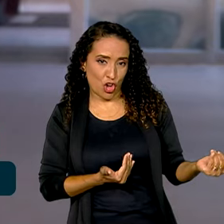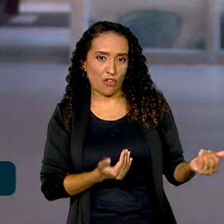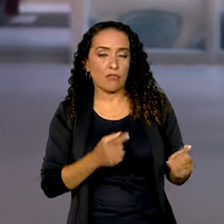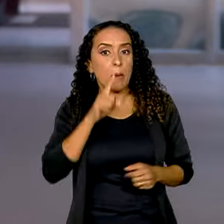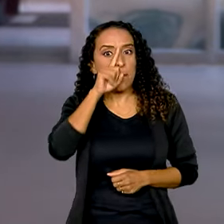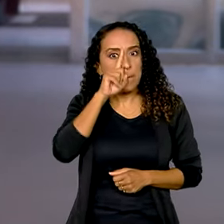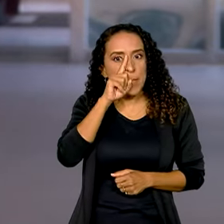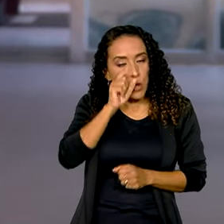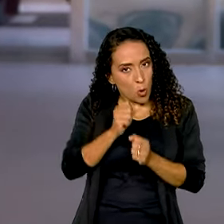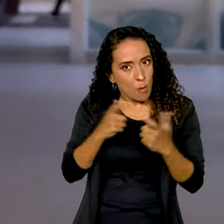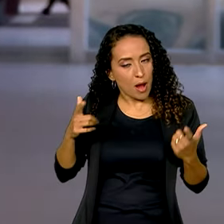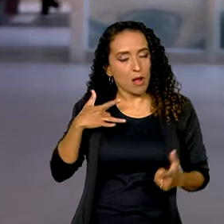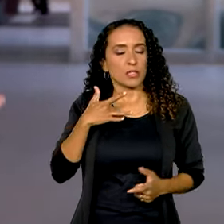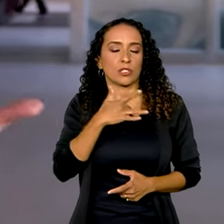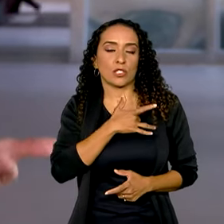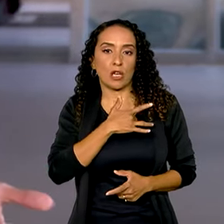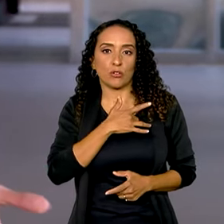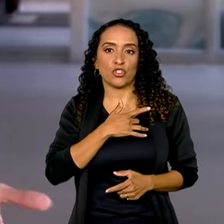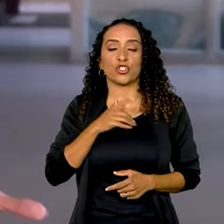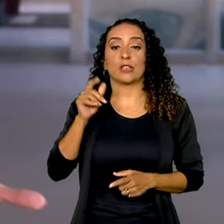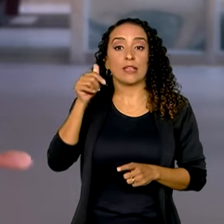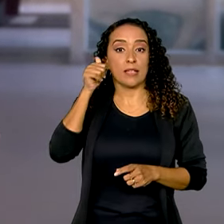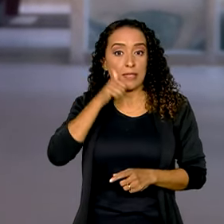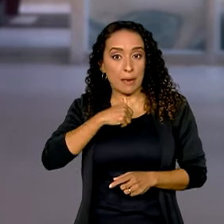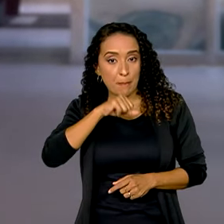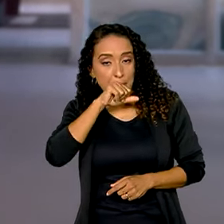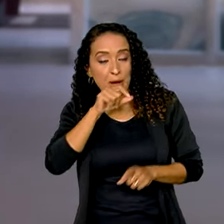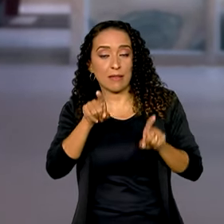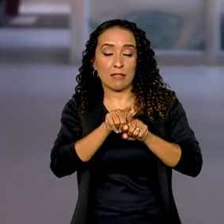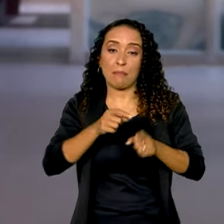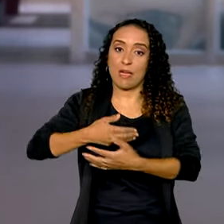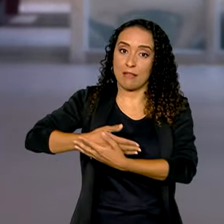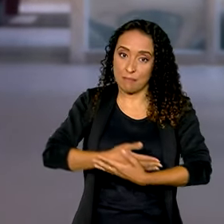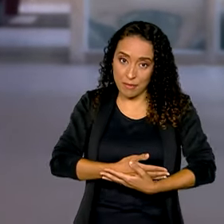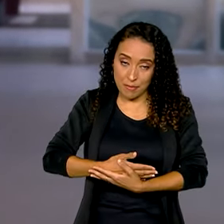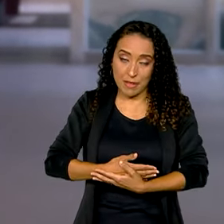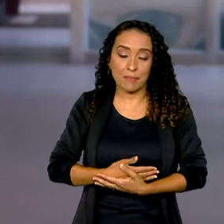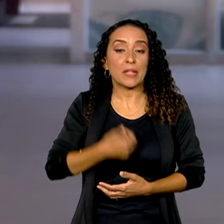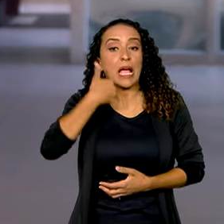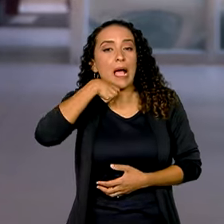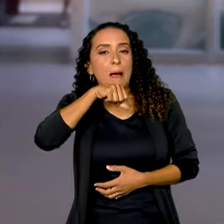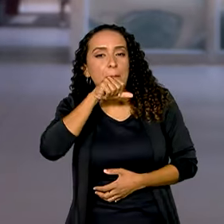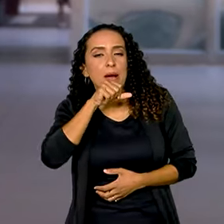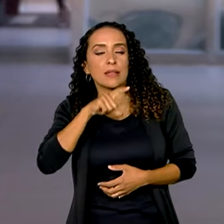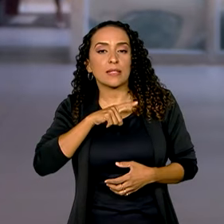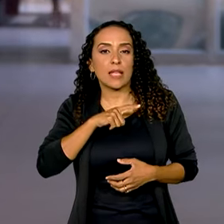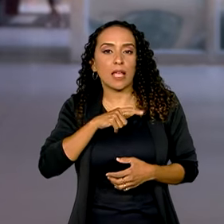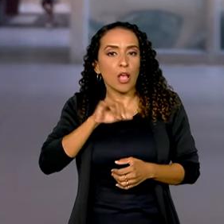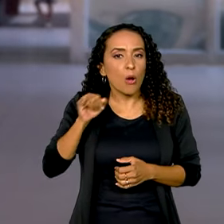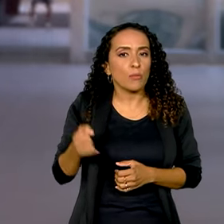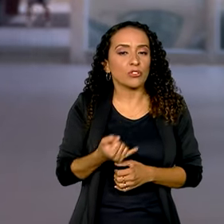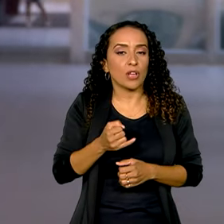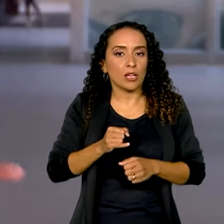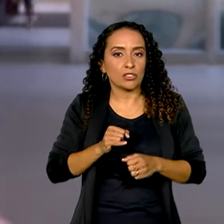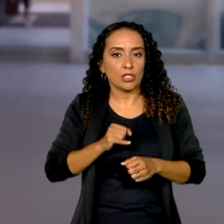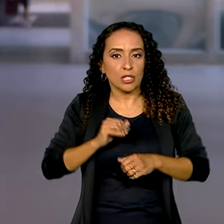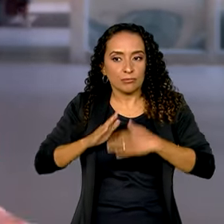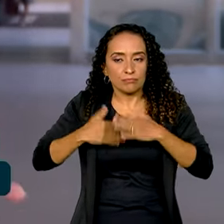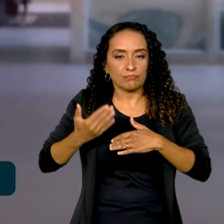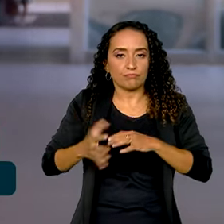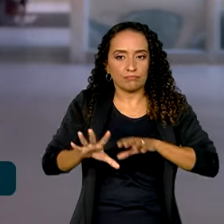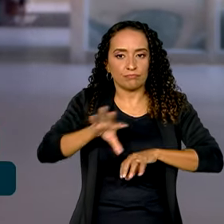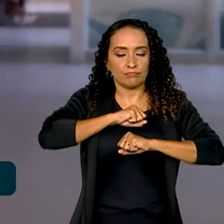risco maior à saúde tanto da gestante quanto do bebê as mães têm mais chances de desenvolver doenças como